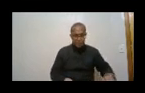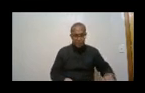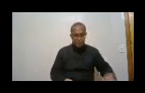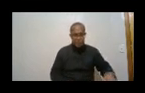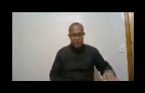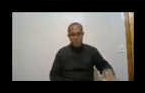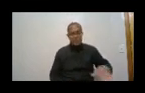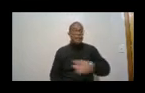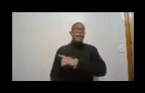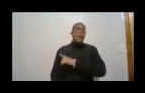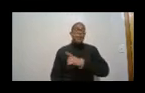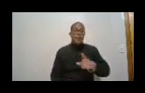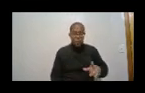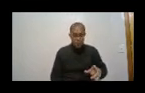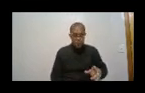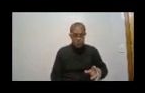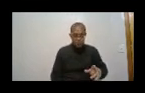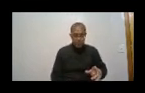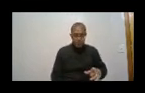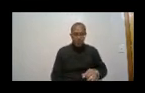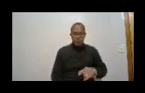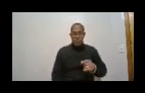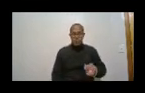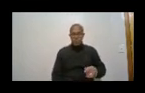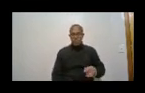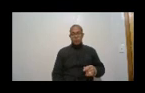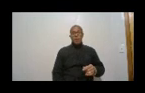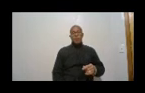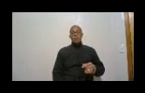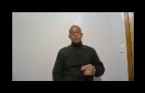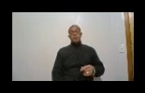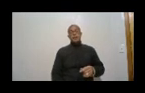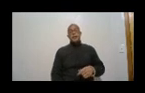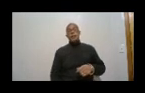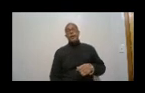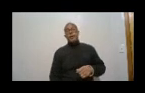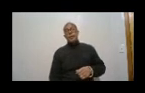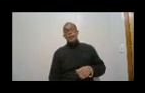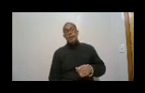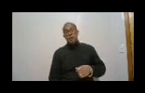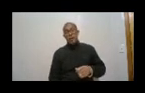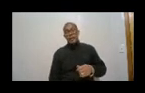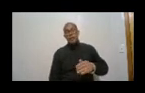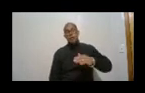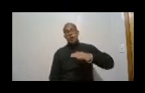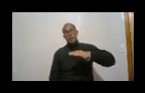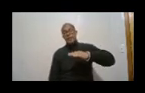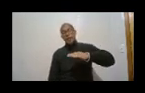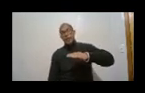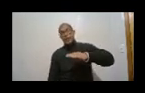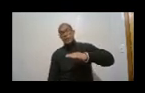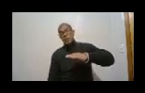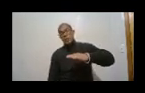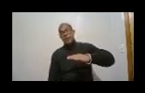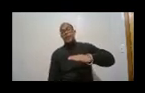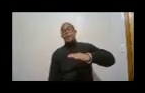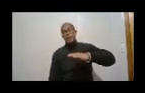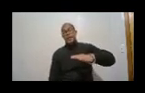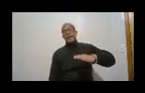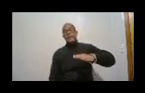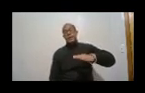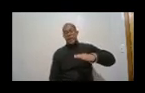a especificidade, que não é comum, tá? Como eu disse, geralmente a droga na